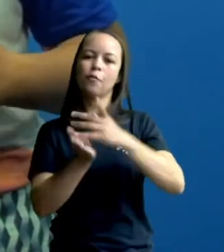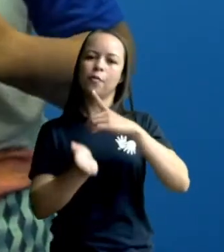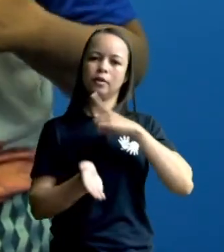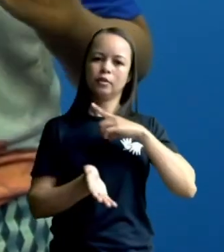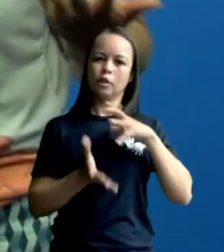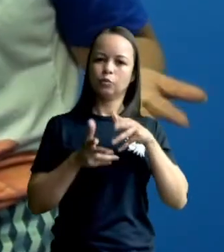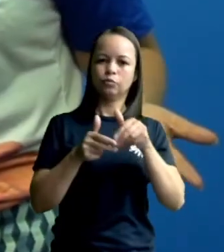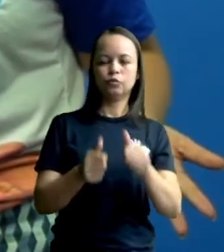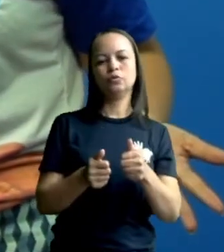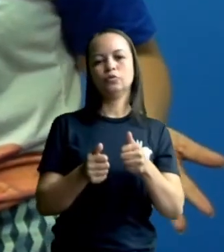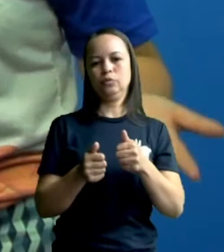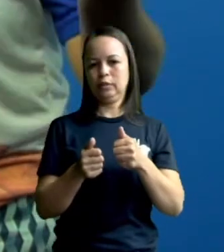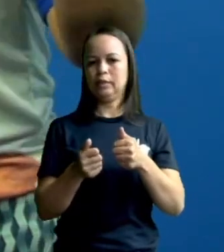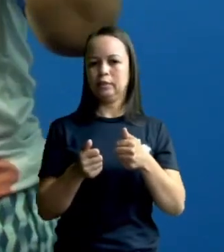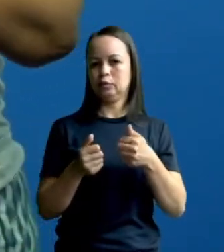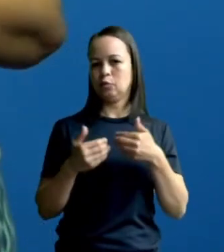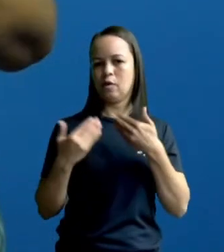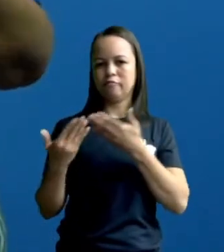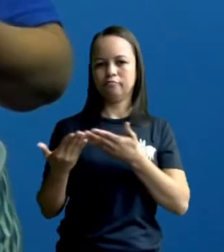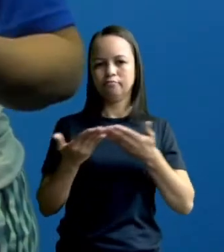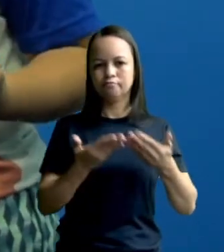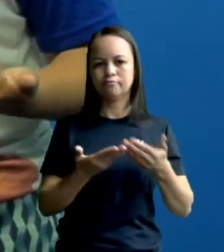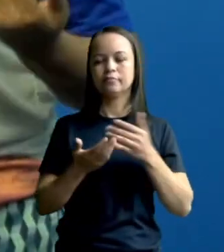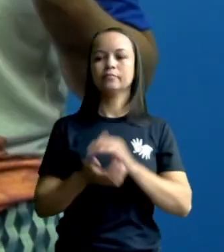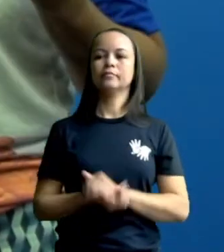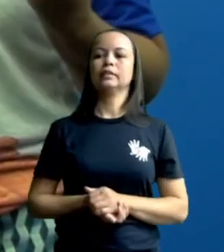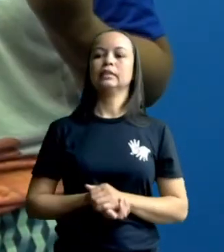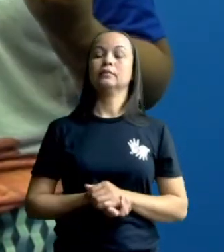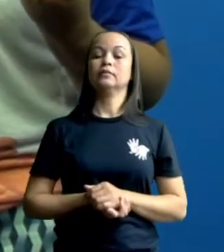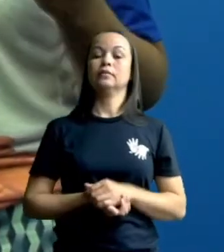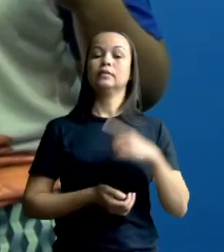isso ao favor deles. E ainda